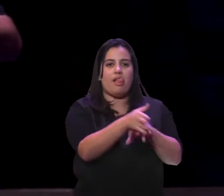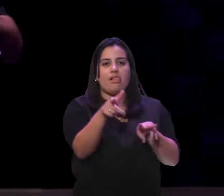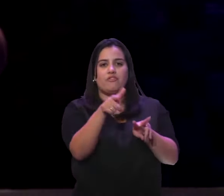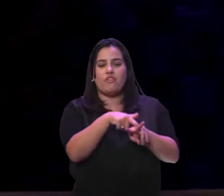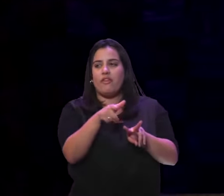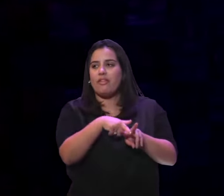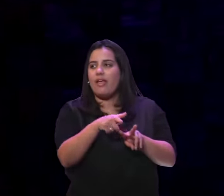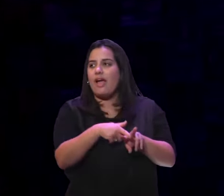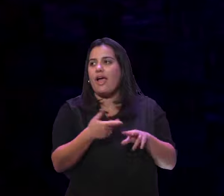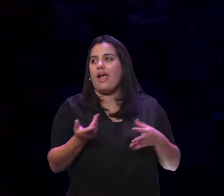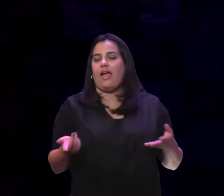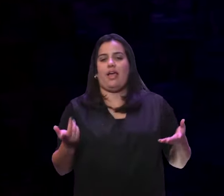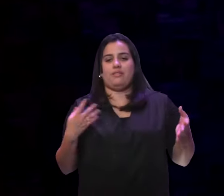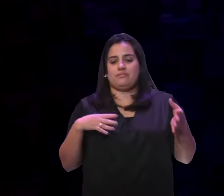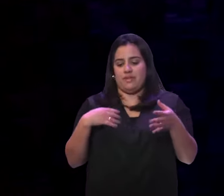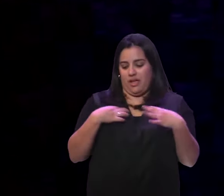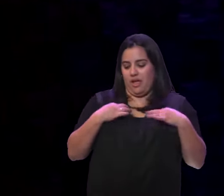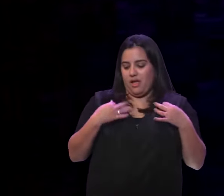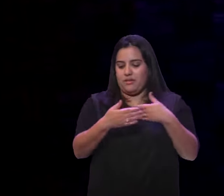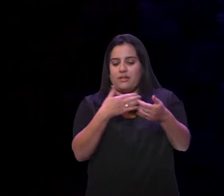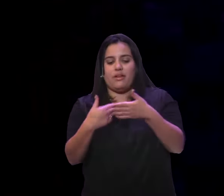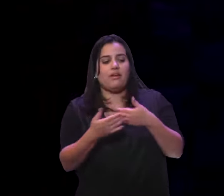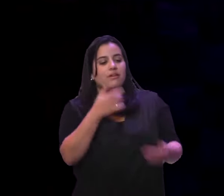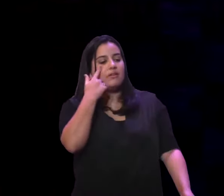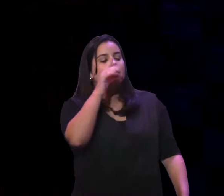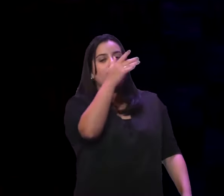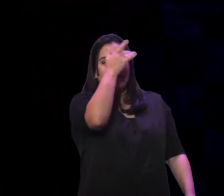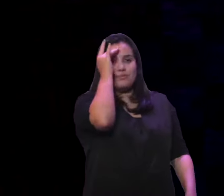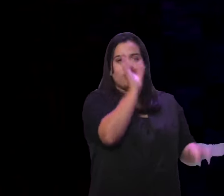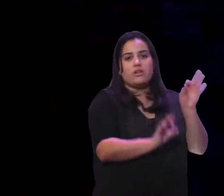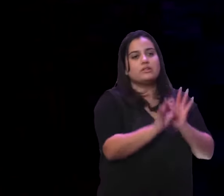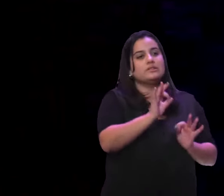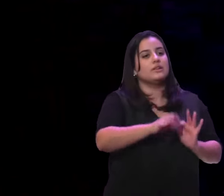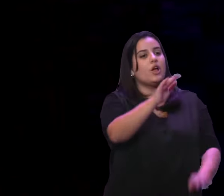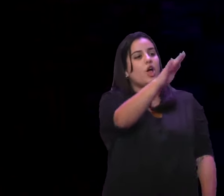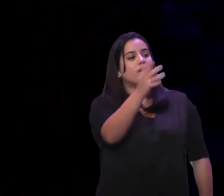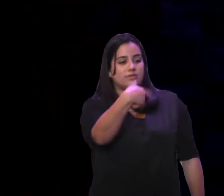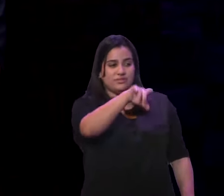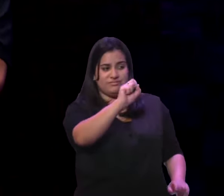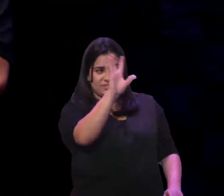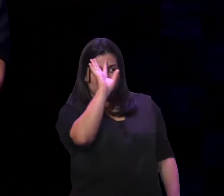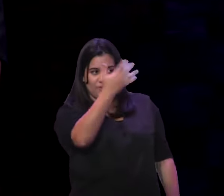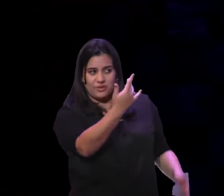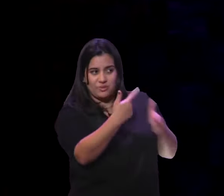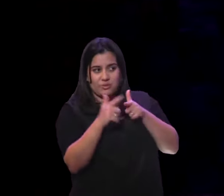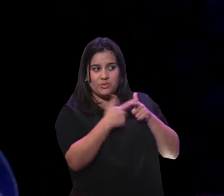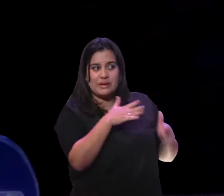todo desajeitado, falar com o juiz: e aí, mano, resolve as fitas aí para mim.